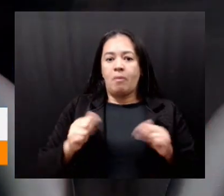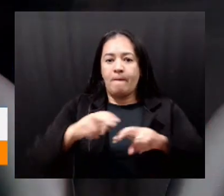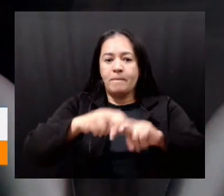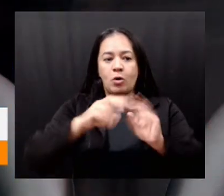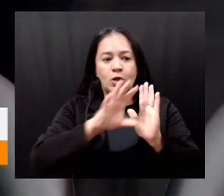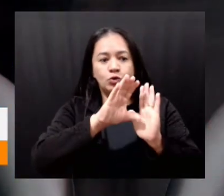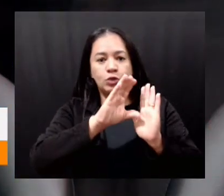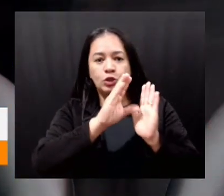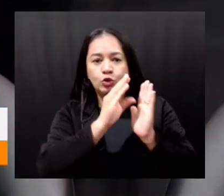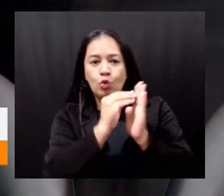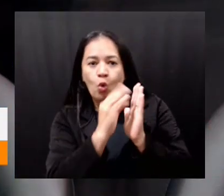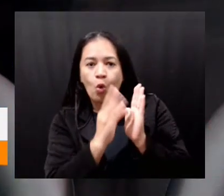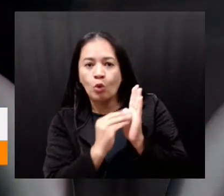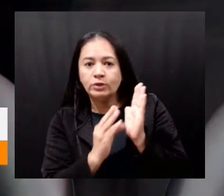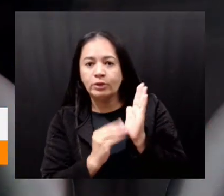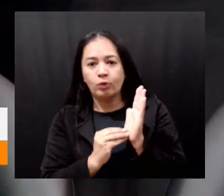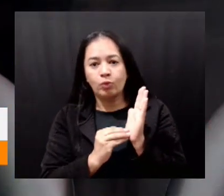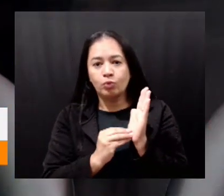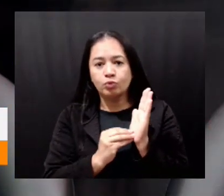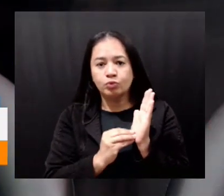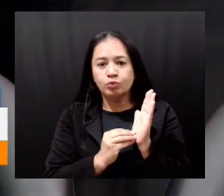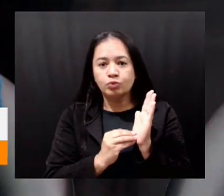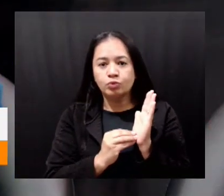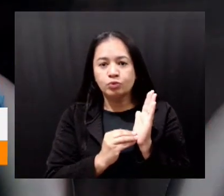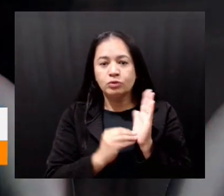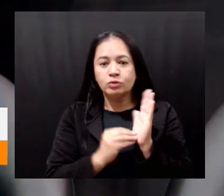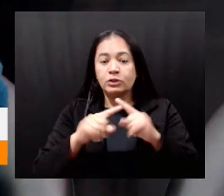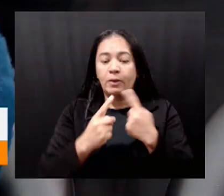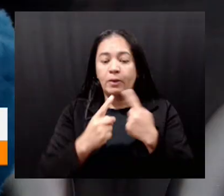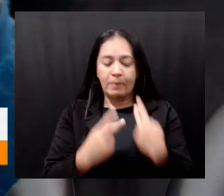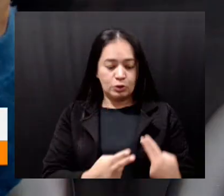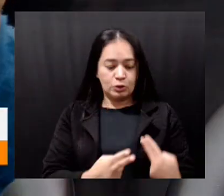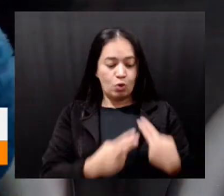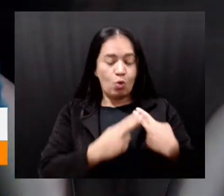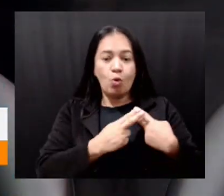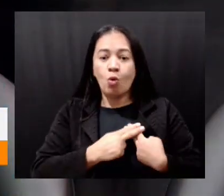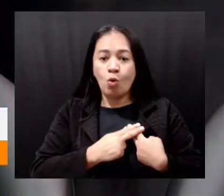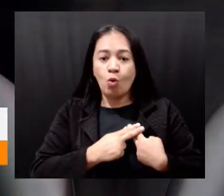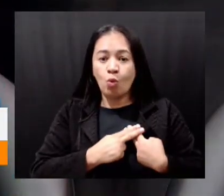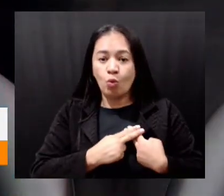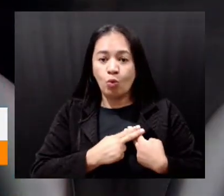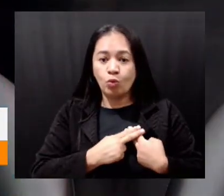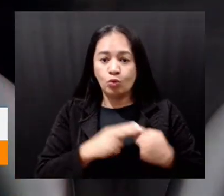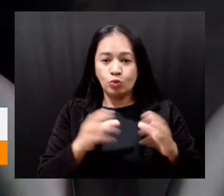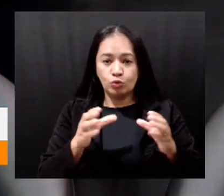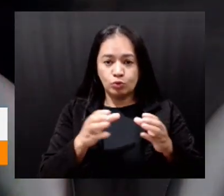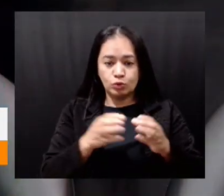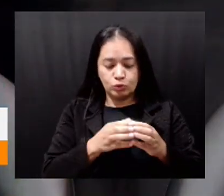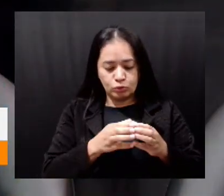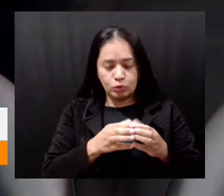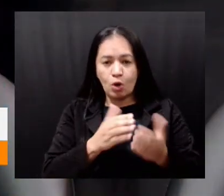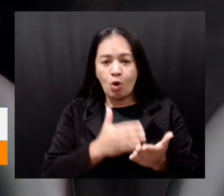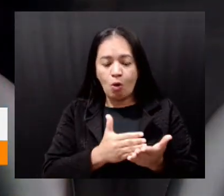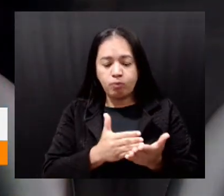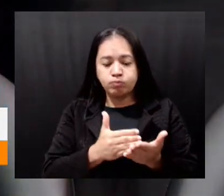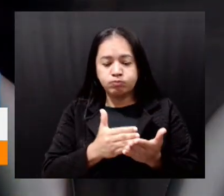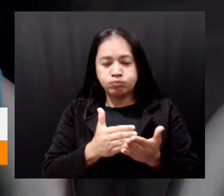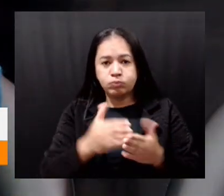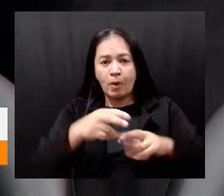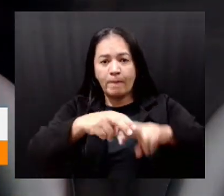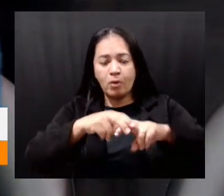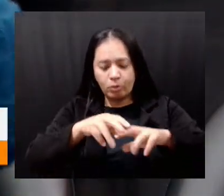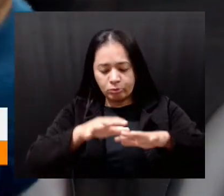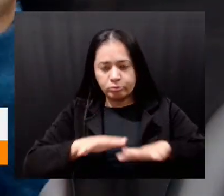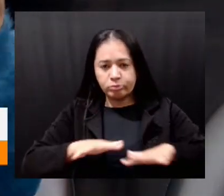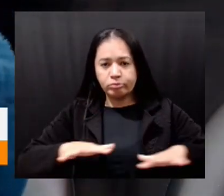e esse luto coletivo, ele vai se construindo por essa atmosfera, né,